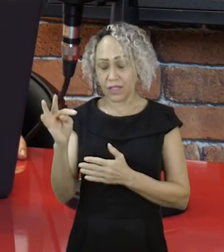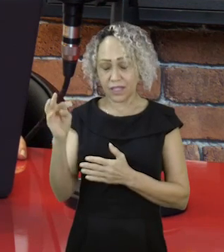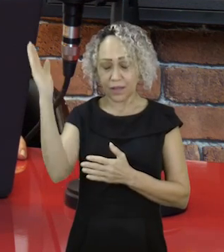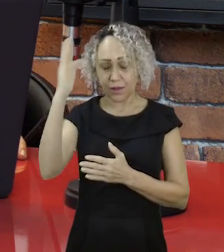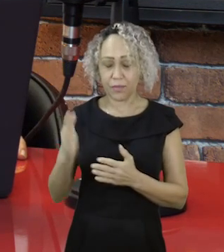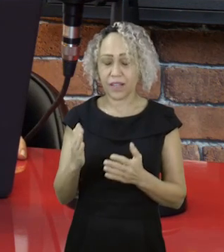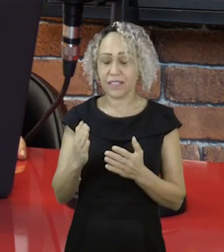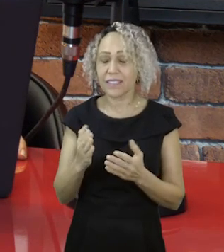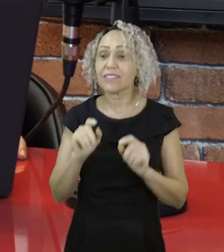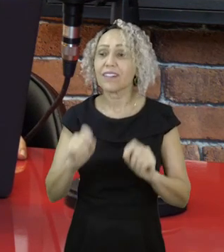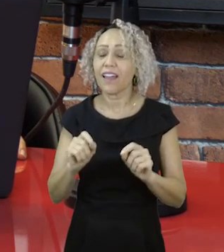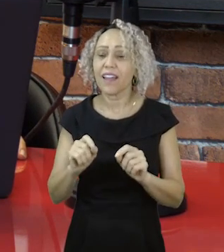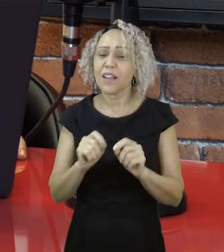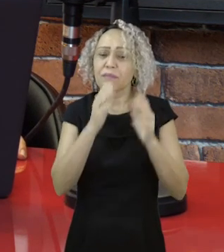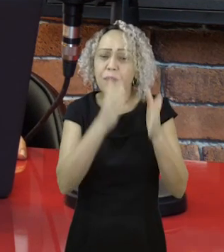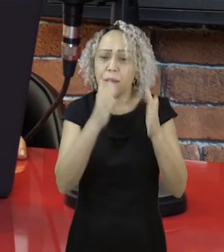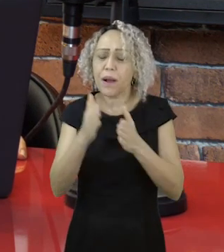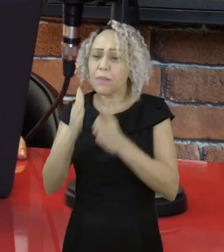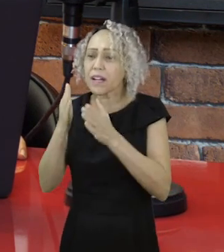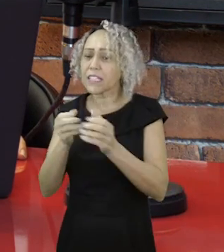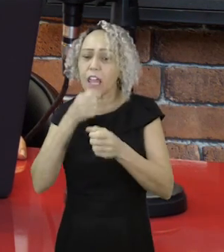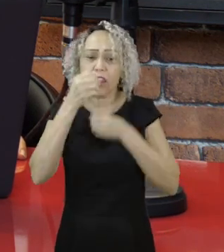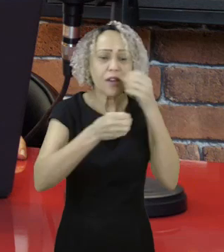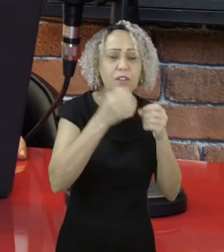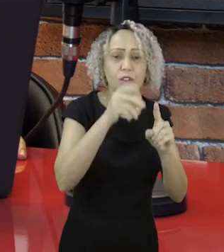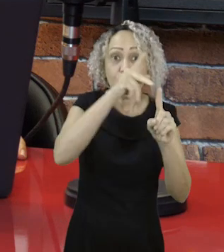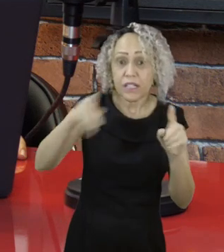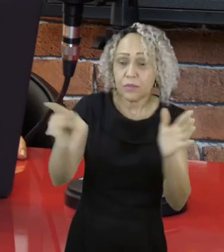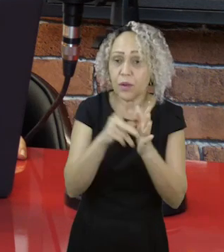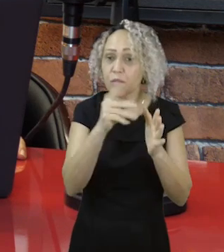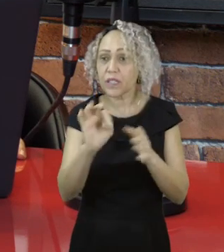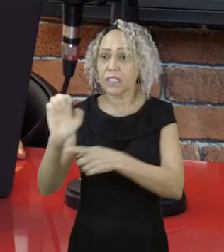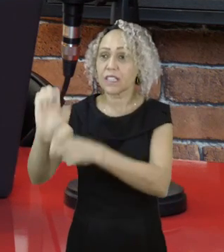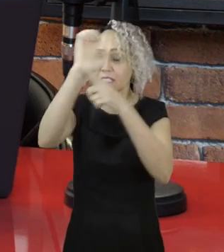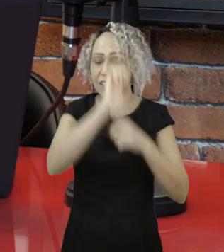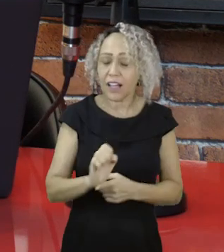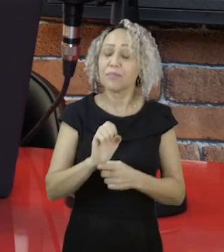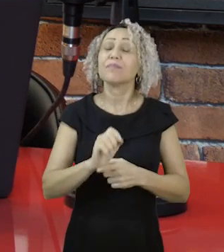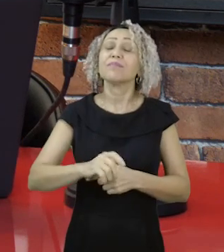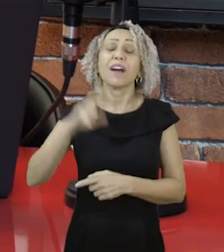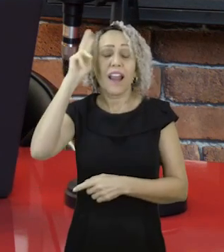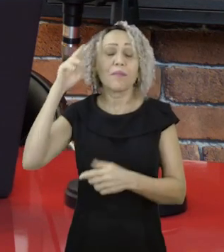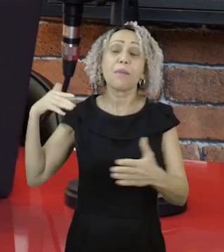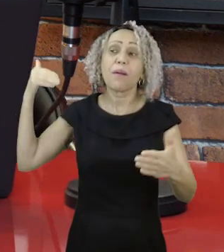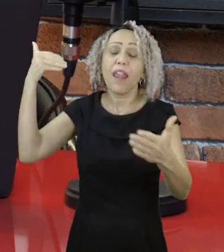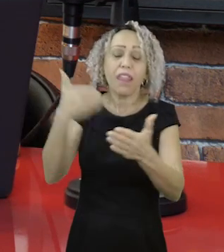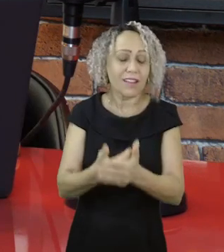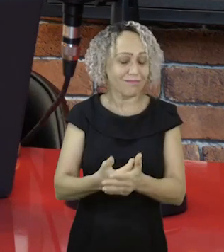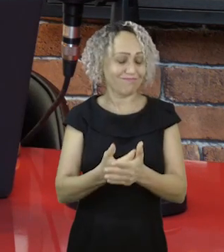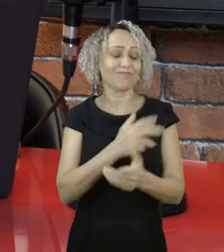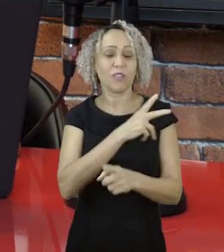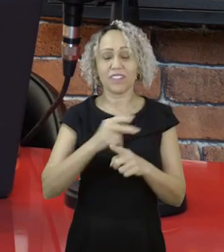Brasil tem realizado uma série de entrevistas com os presidentes estaduais para relembrar a trajetória da legenda, marcada por